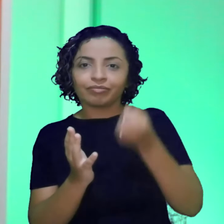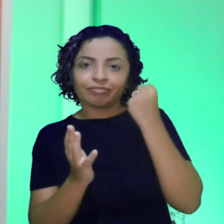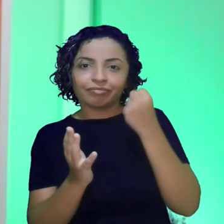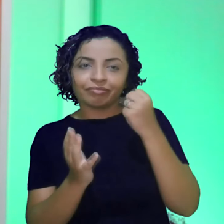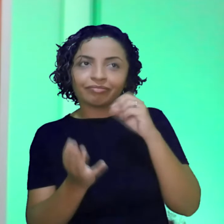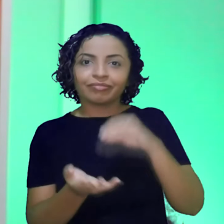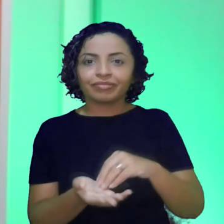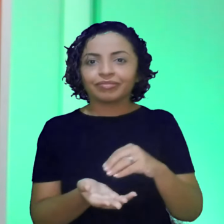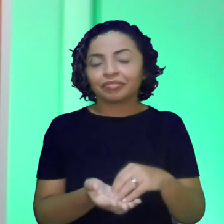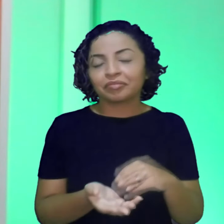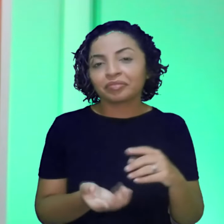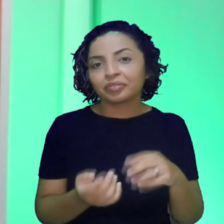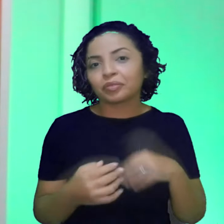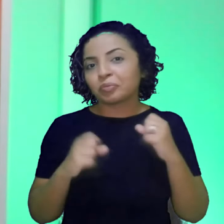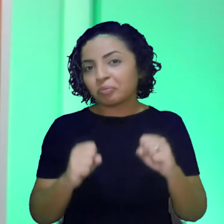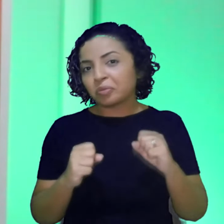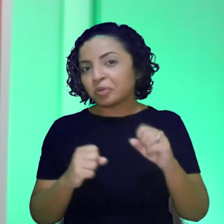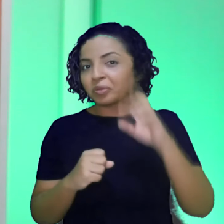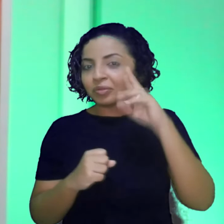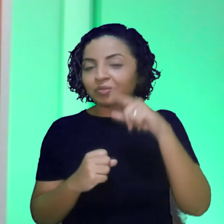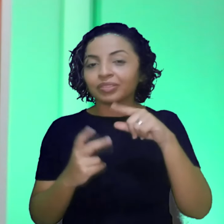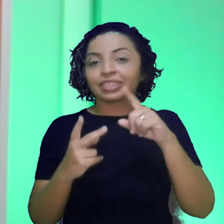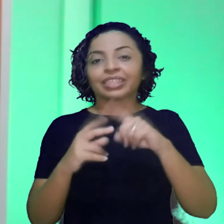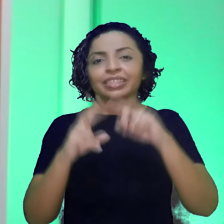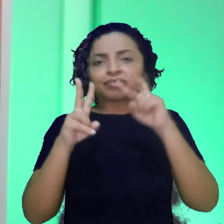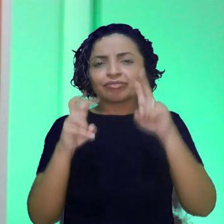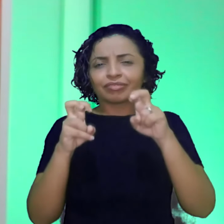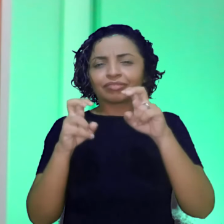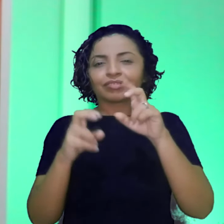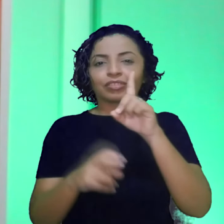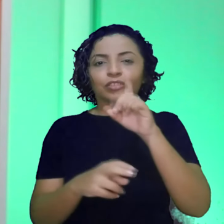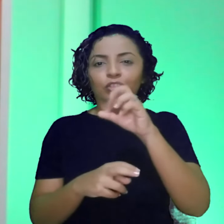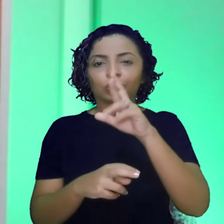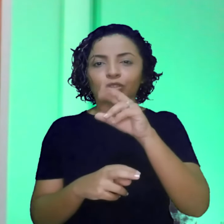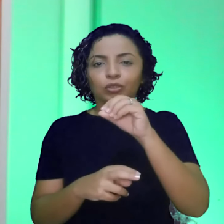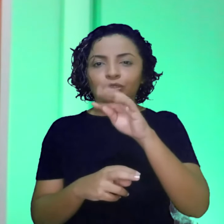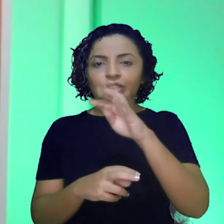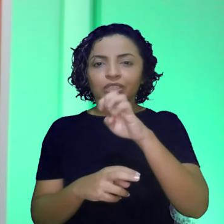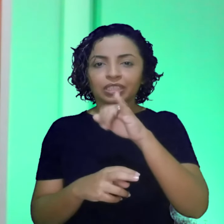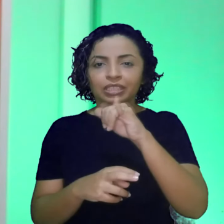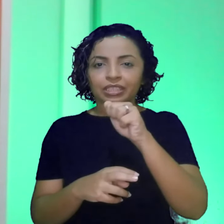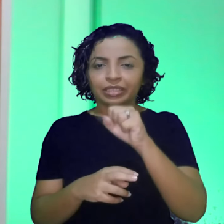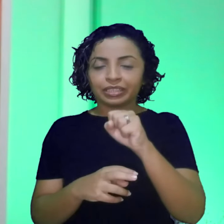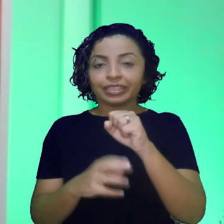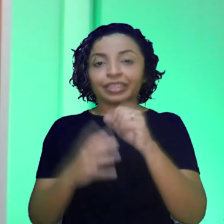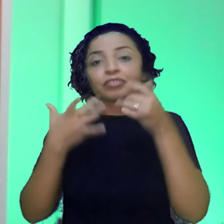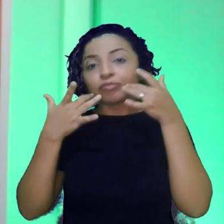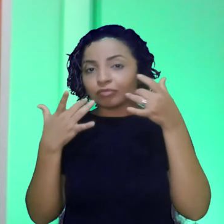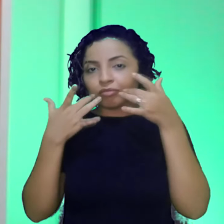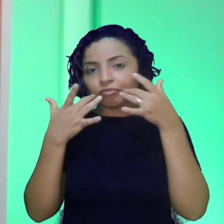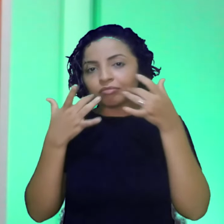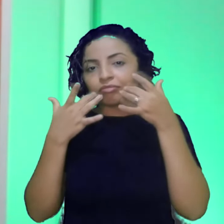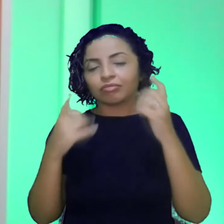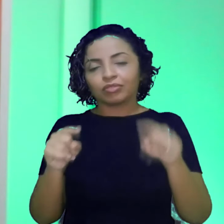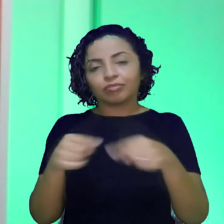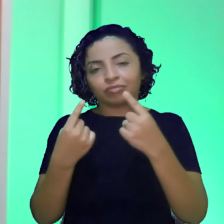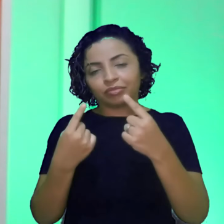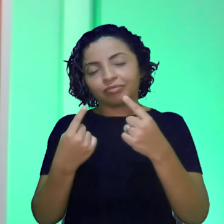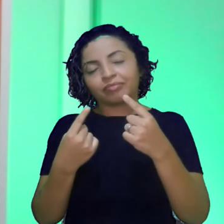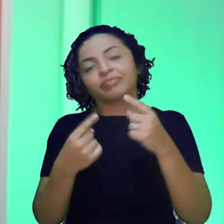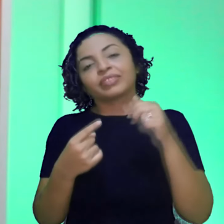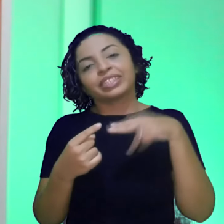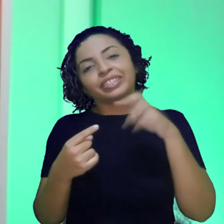pela HarperCollins. Posso estar confundindo. Doroteia. Faça em Três Atos, é uma peça de teatro. O Nelson Rodrigues é